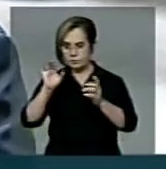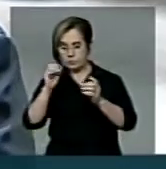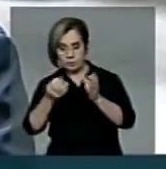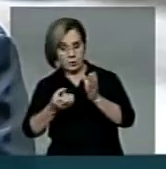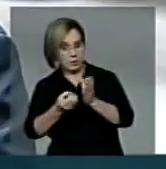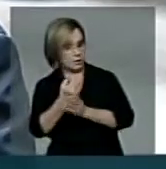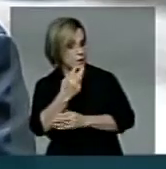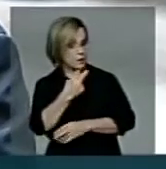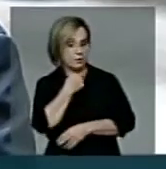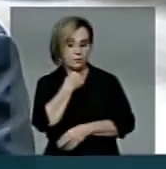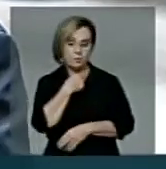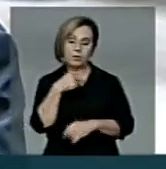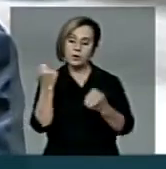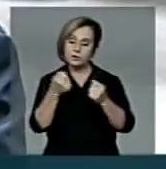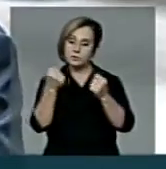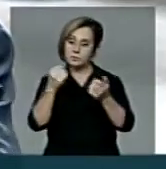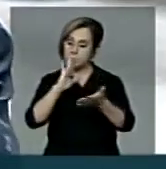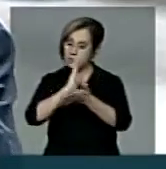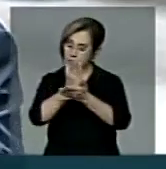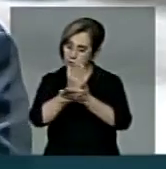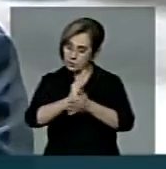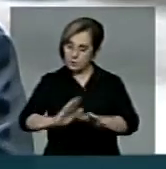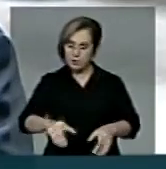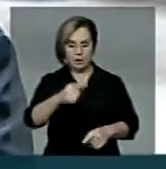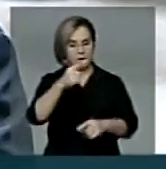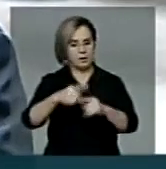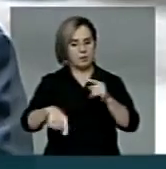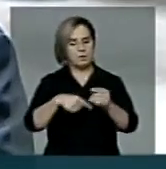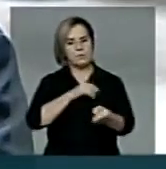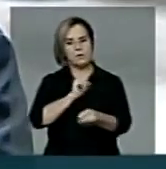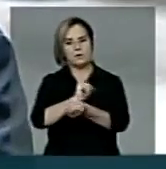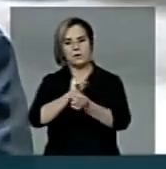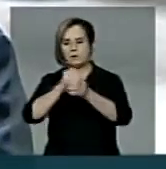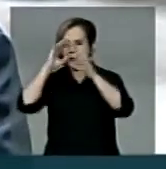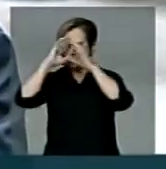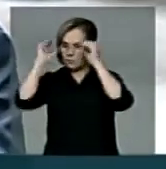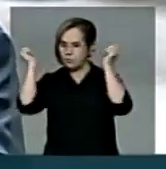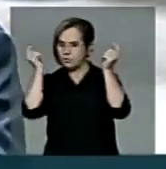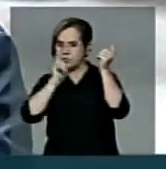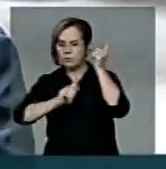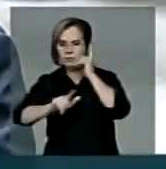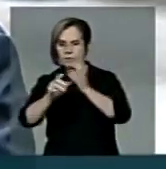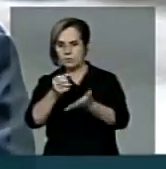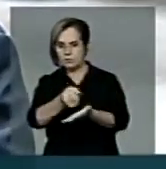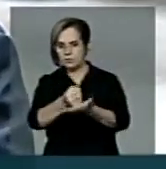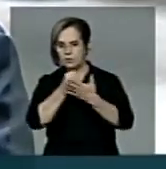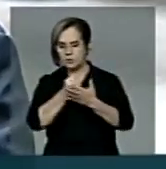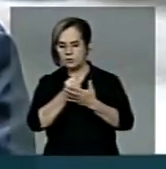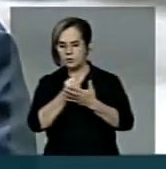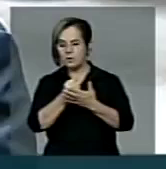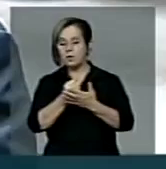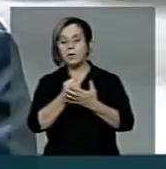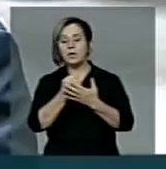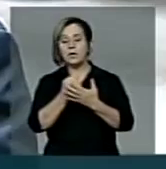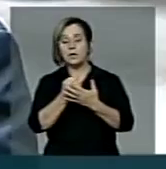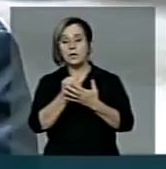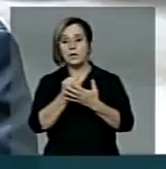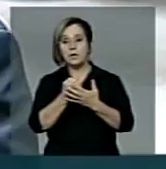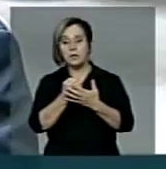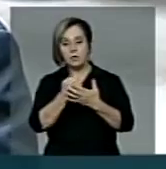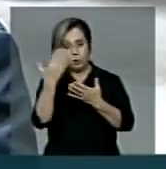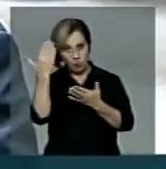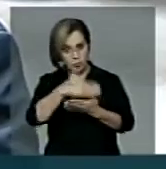porque temos que dar um basta, e eu espero que o Supremo possa assegurar a sua inconstitucionalidade e nós